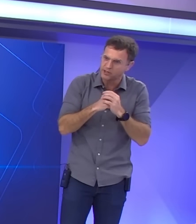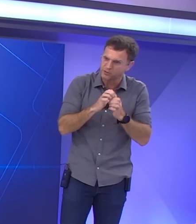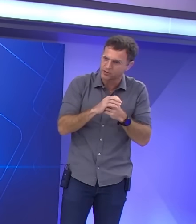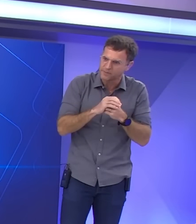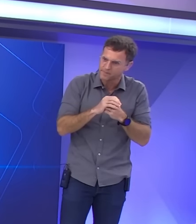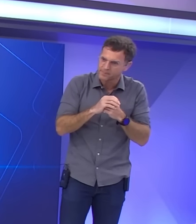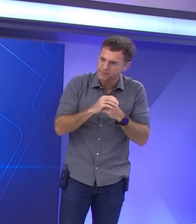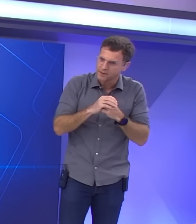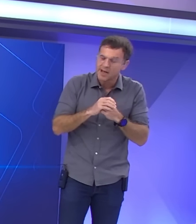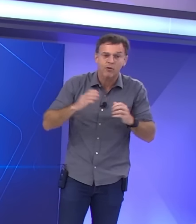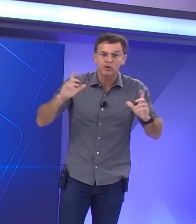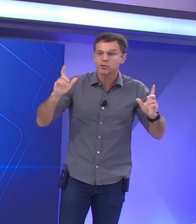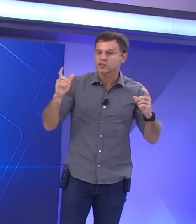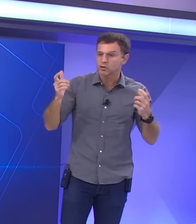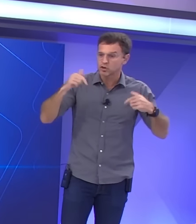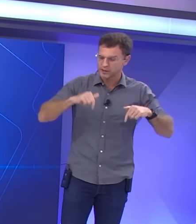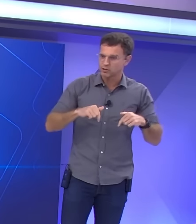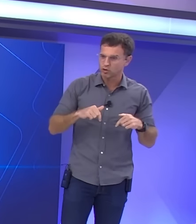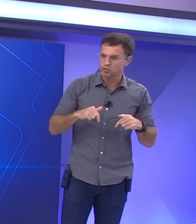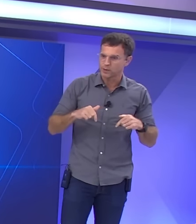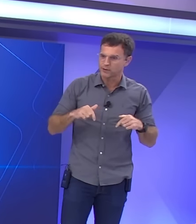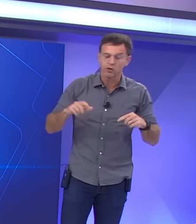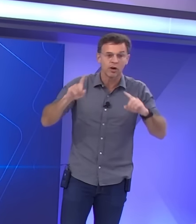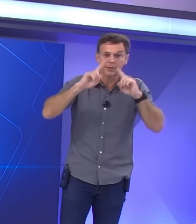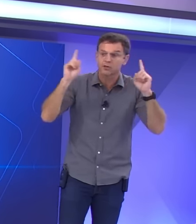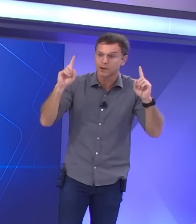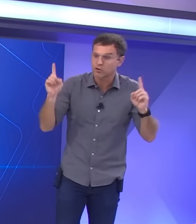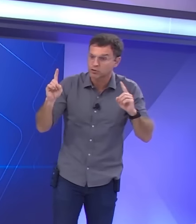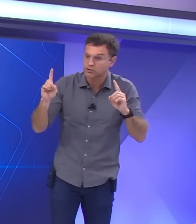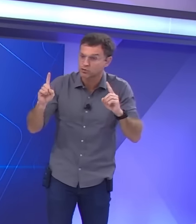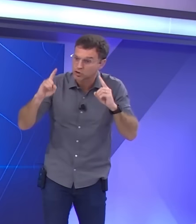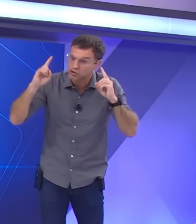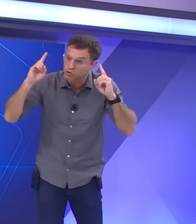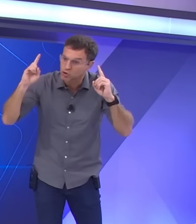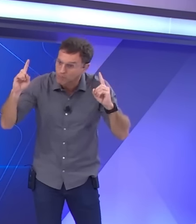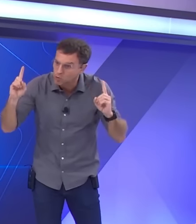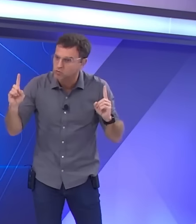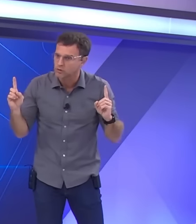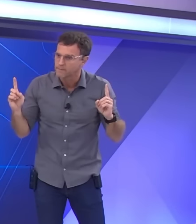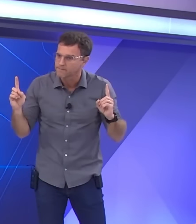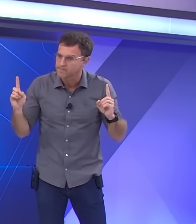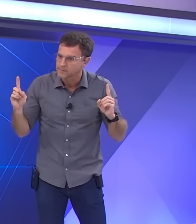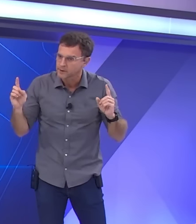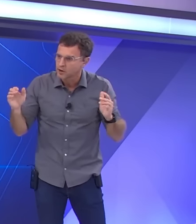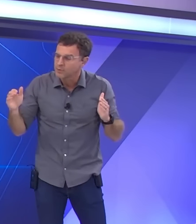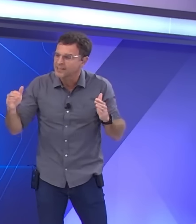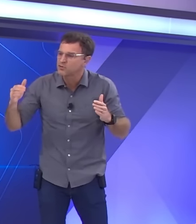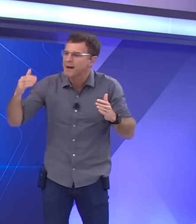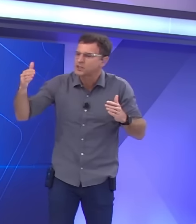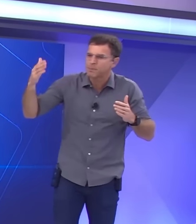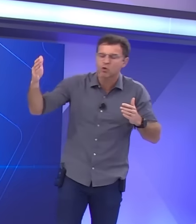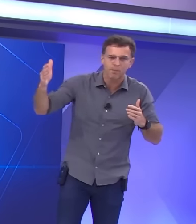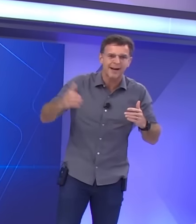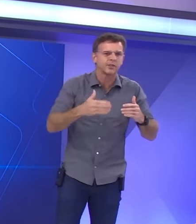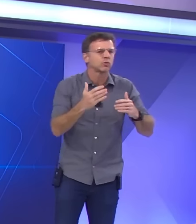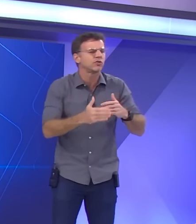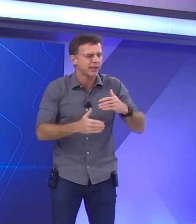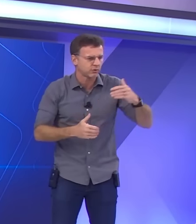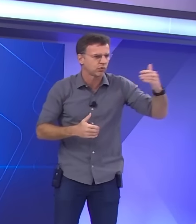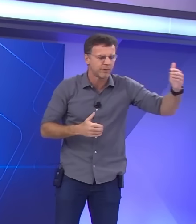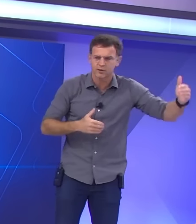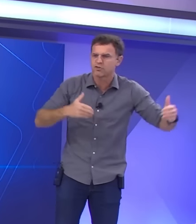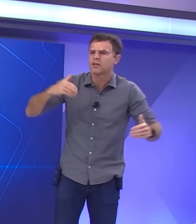me falou isso a Constituição de 88 do Brasil é uma das melhores constituições do mundo uma das mais preocupadas